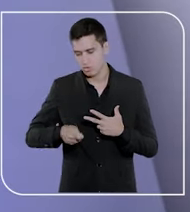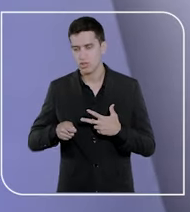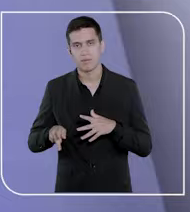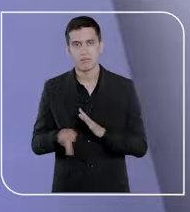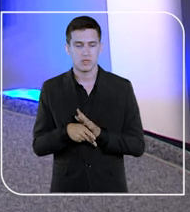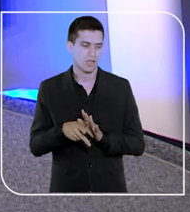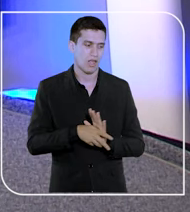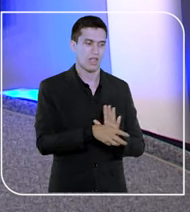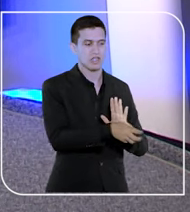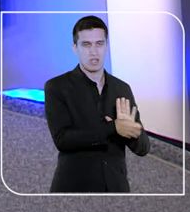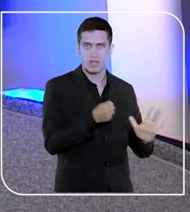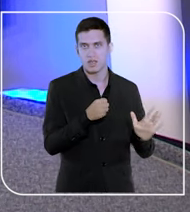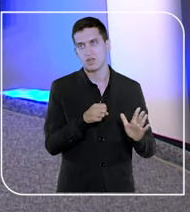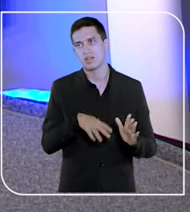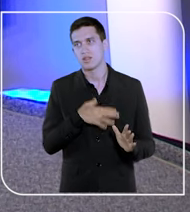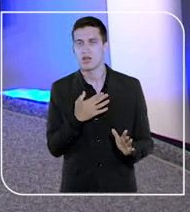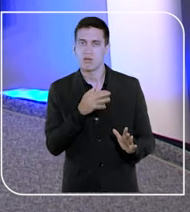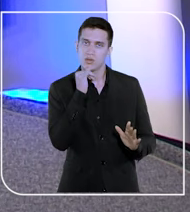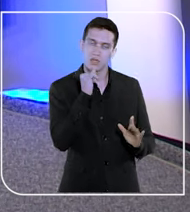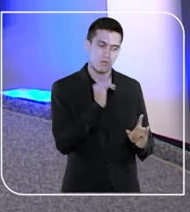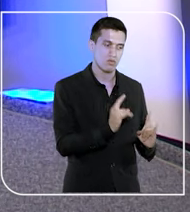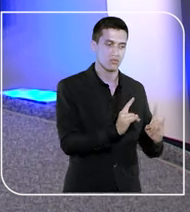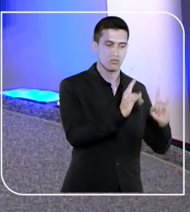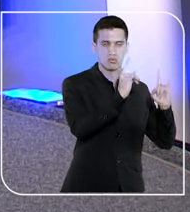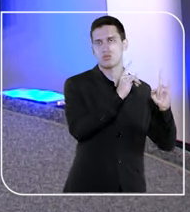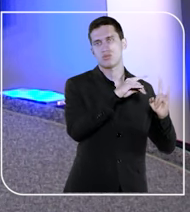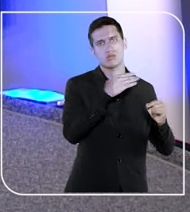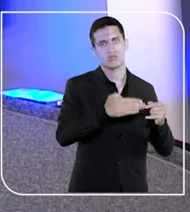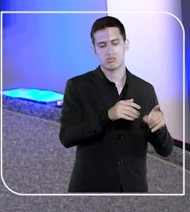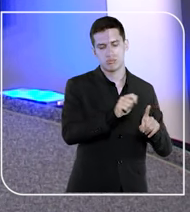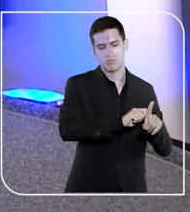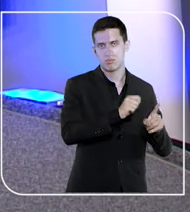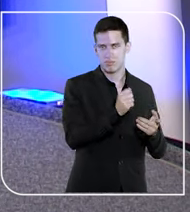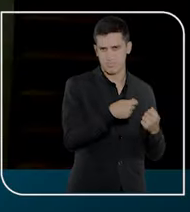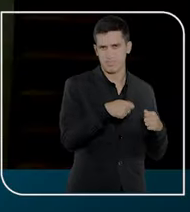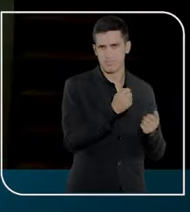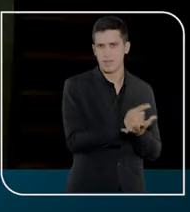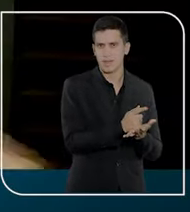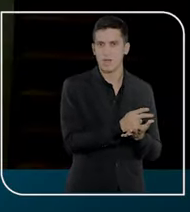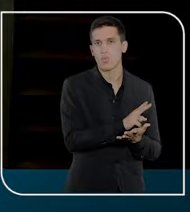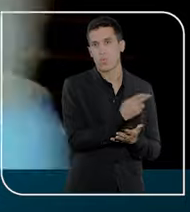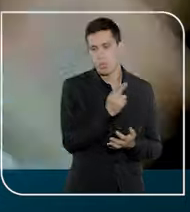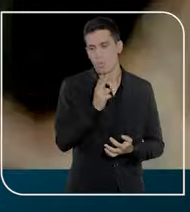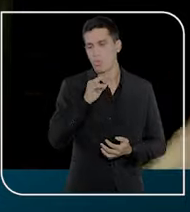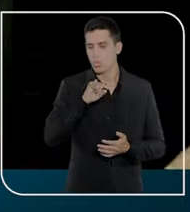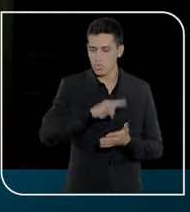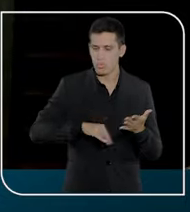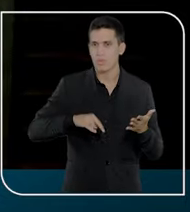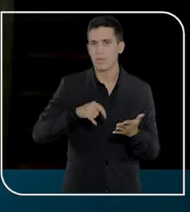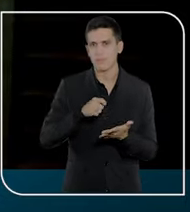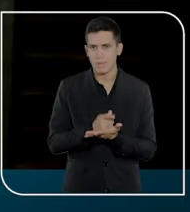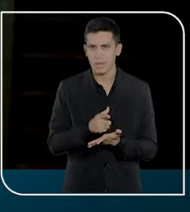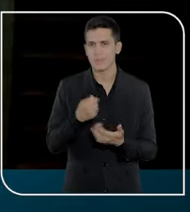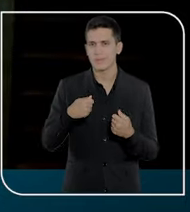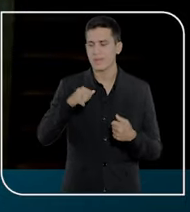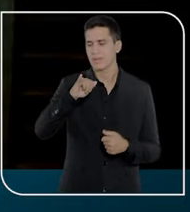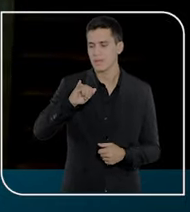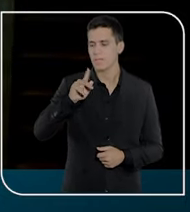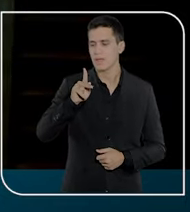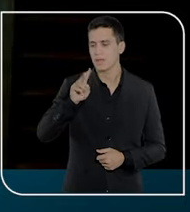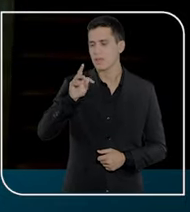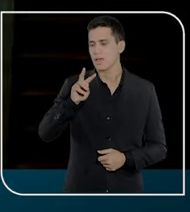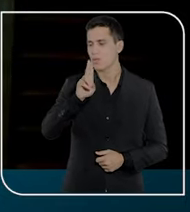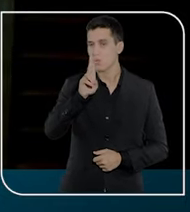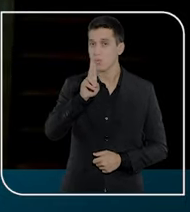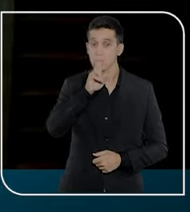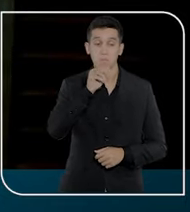do próprio imóvel, a dívida de financiamento daquele próprio imóvel. Então, todas as dívidas que forem decorrentes do